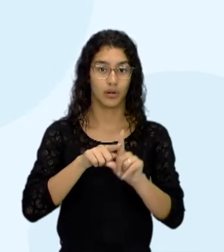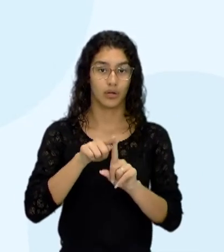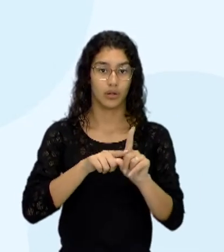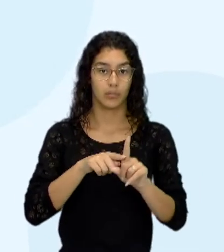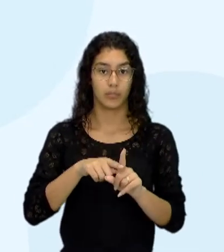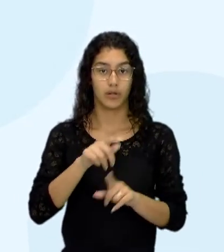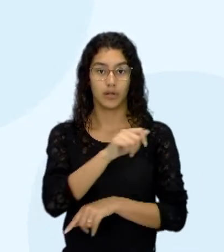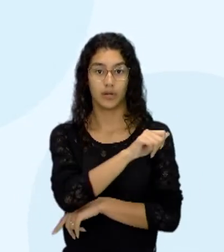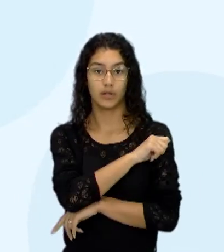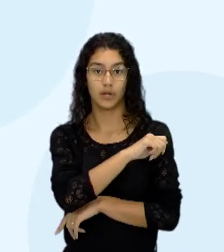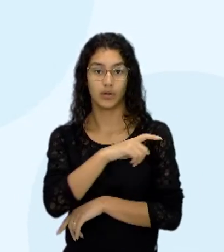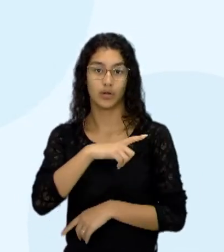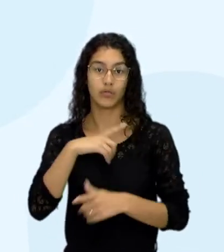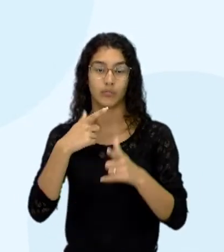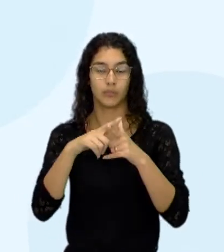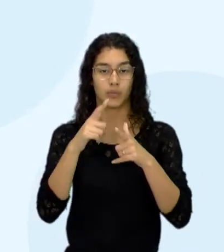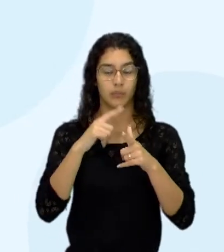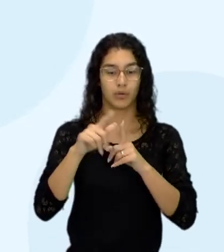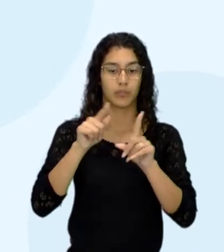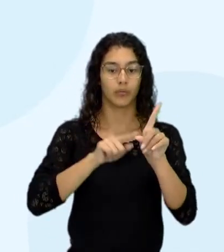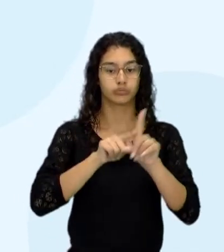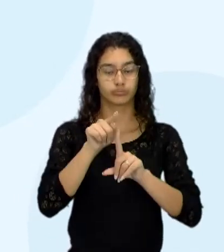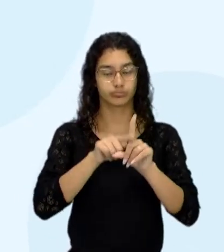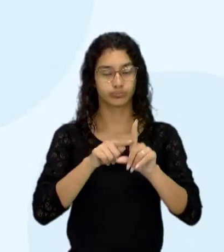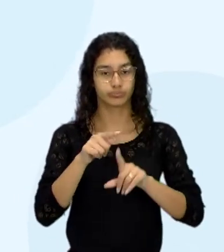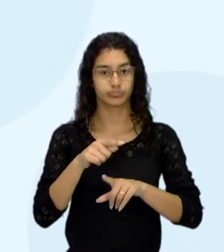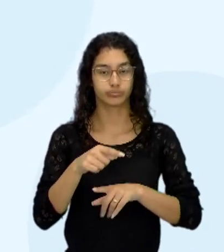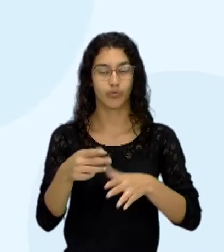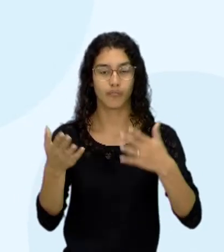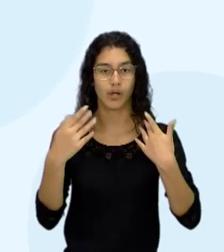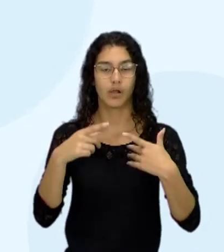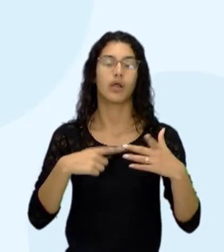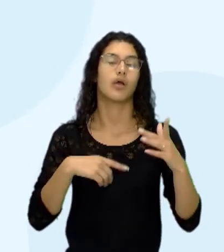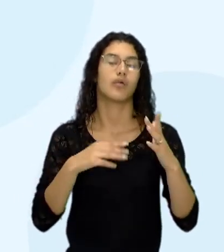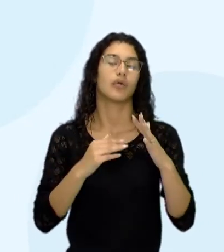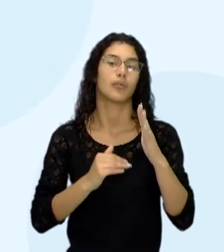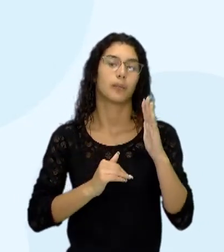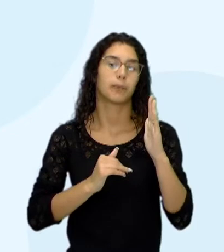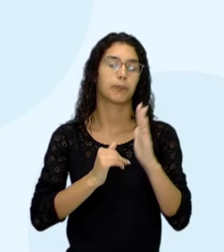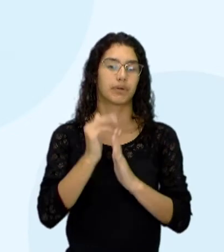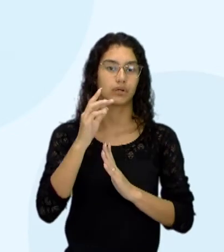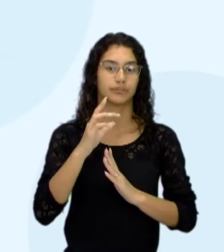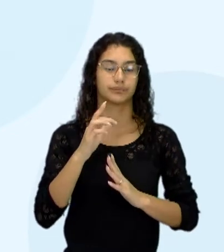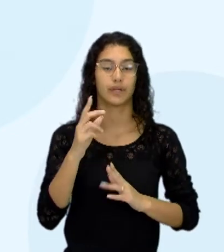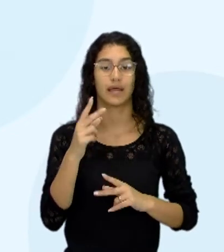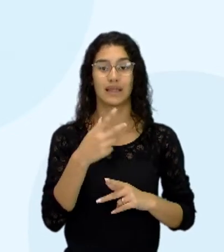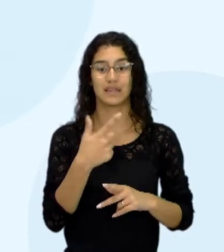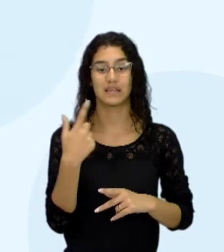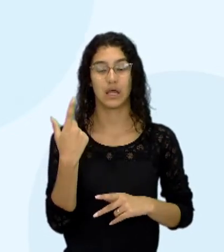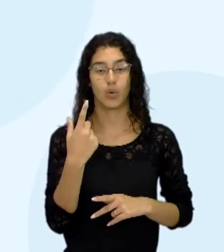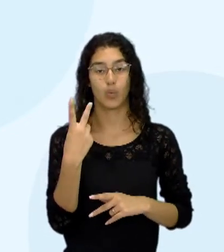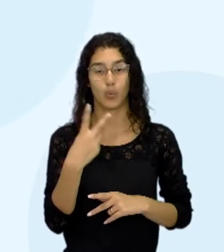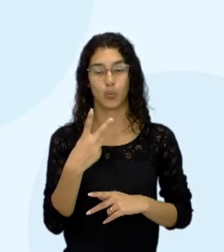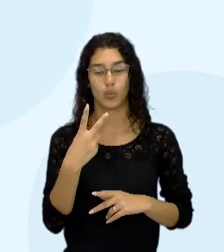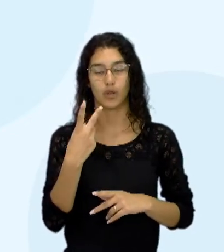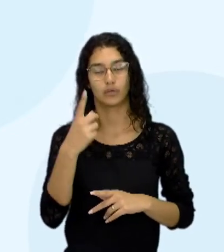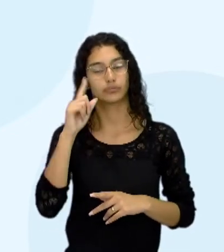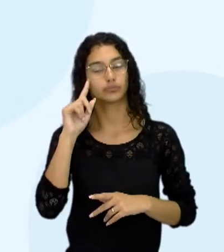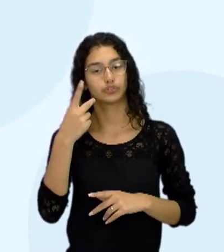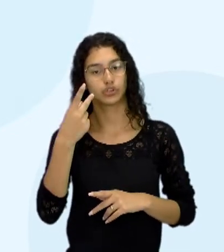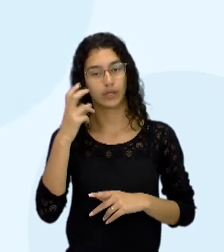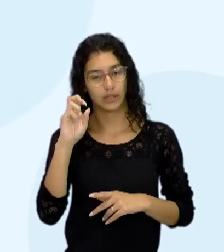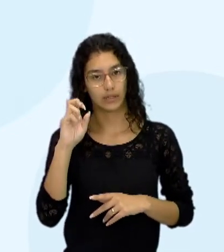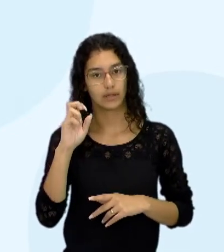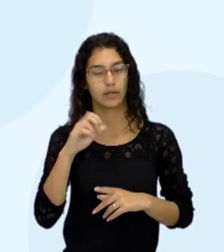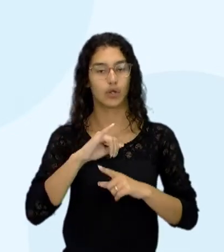tivemos um adiamento muito grande da colheita do verão, o que resultou em uma alta de preço dos fretes logo na segunda quinzena de janeiro. Além disso, entidades